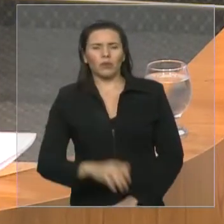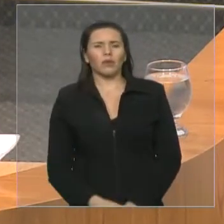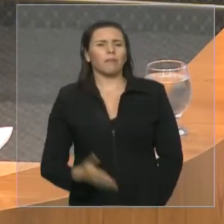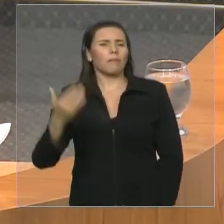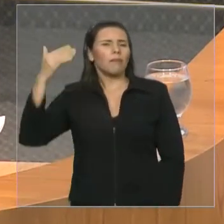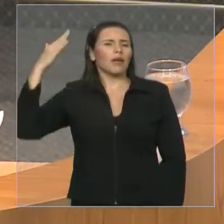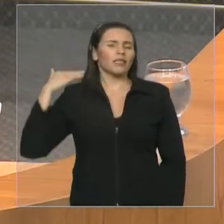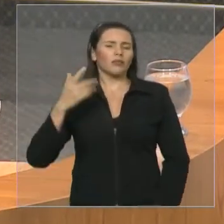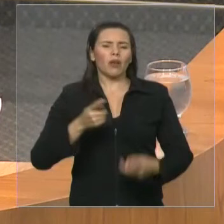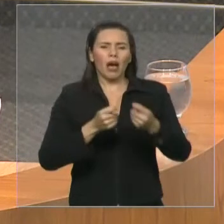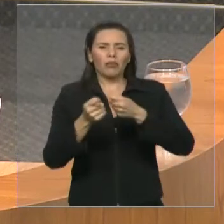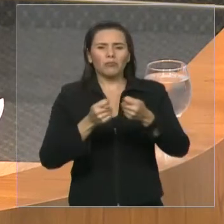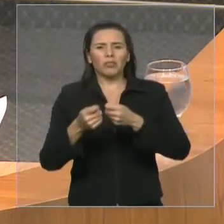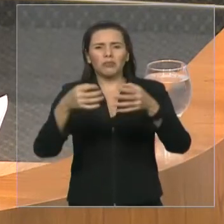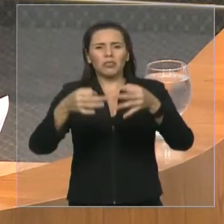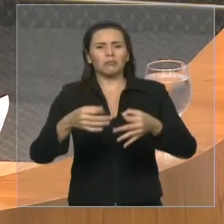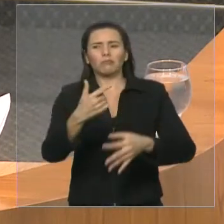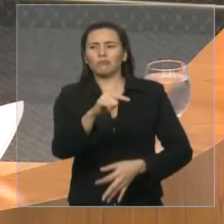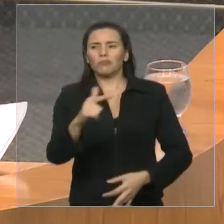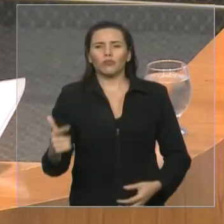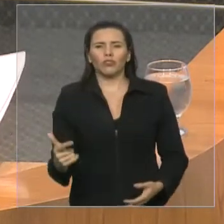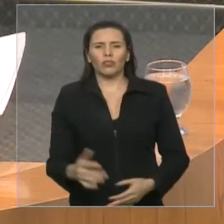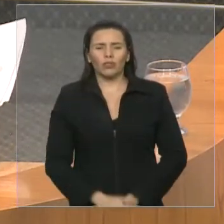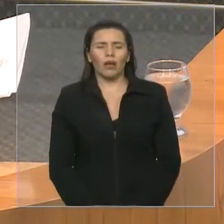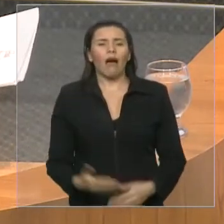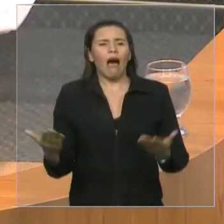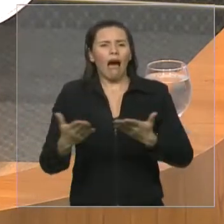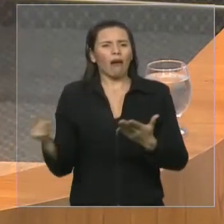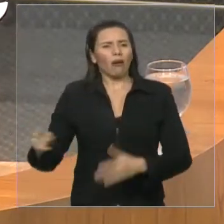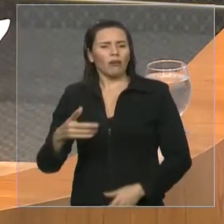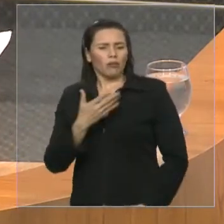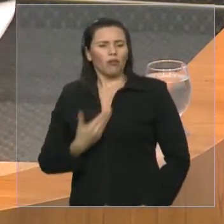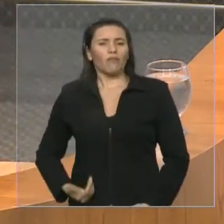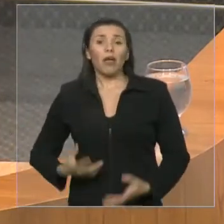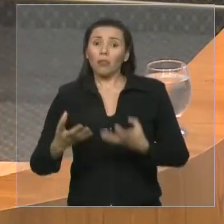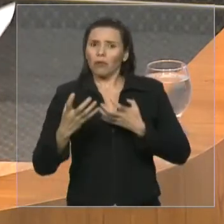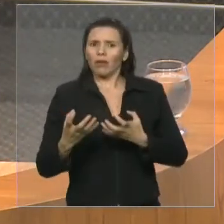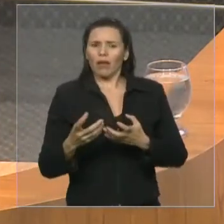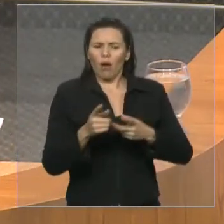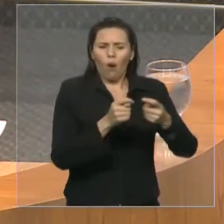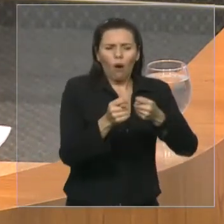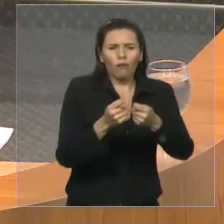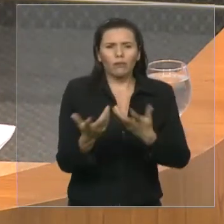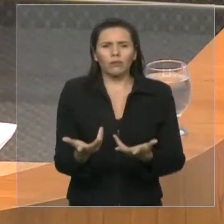agora precisa de um gerente de 38 mil. Brincadeira. Mas fica aqui registrado que o Rui